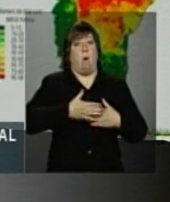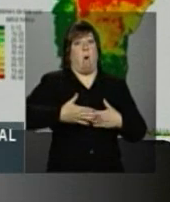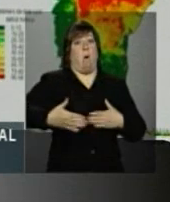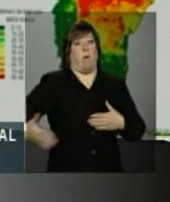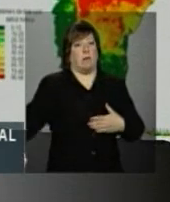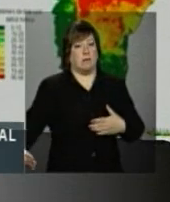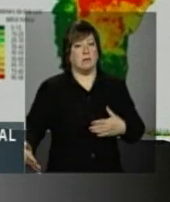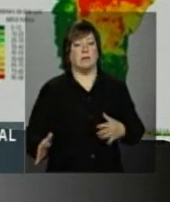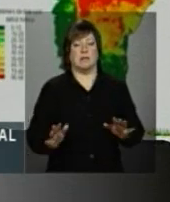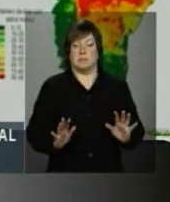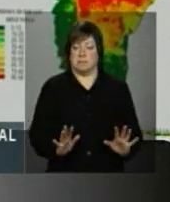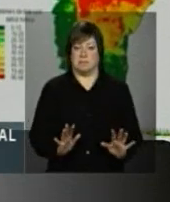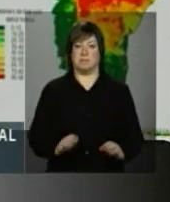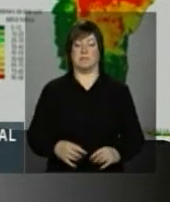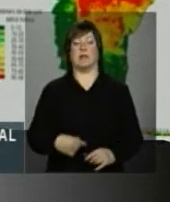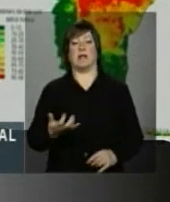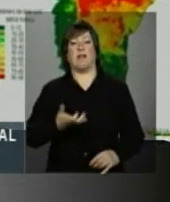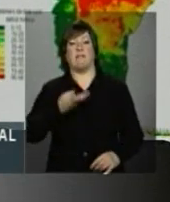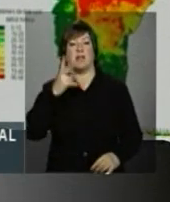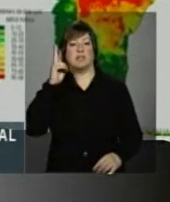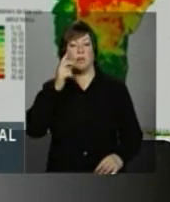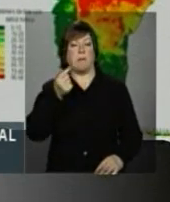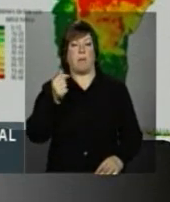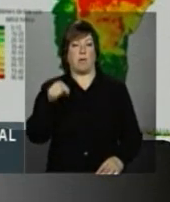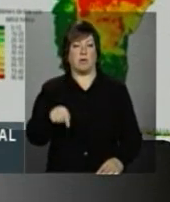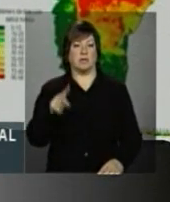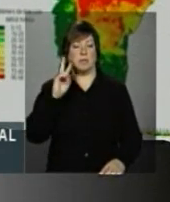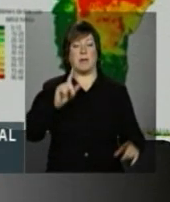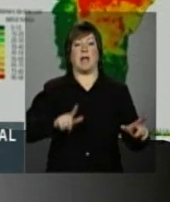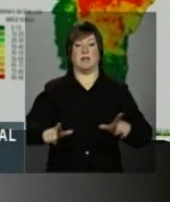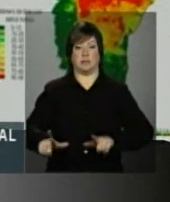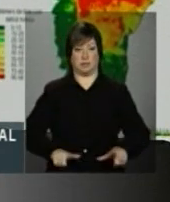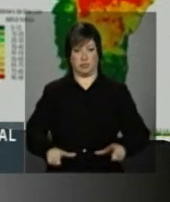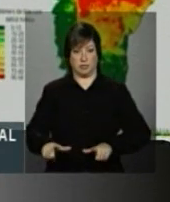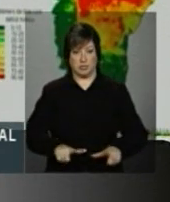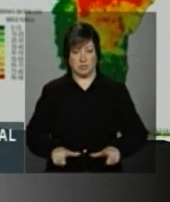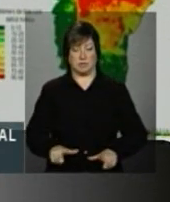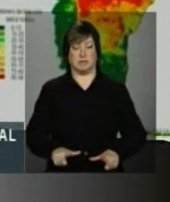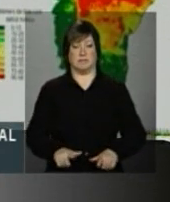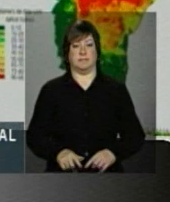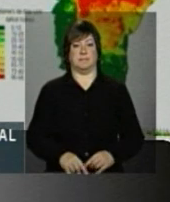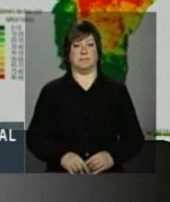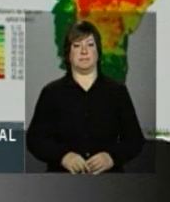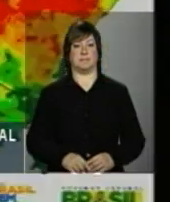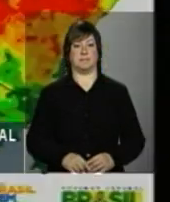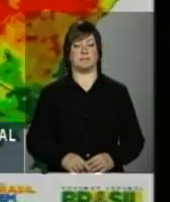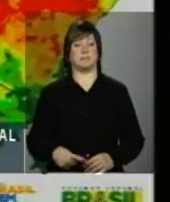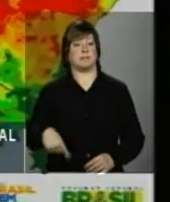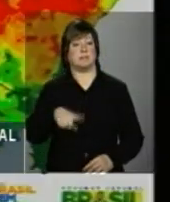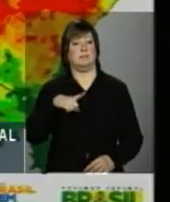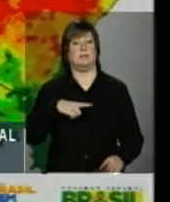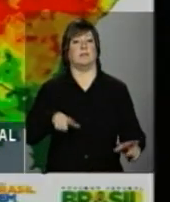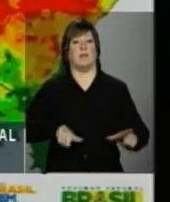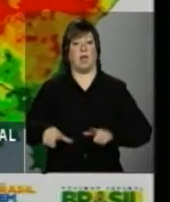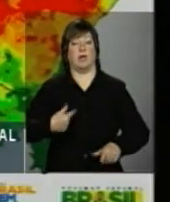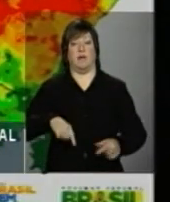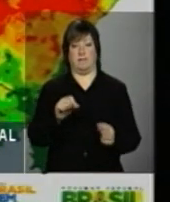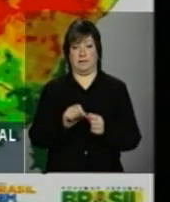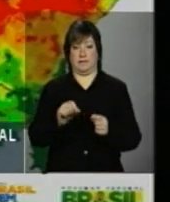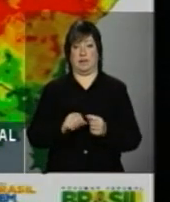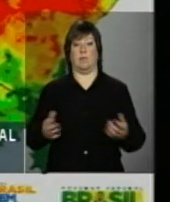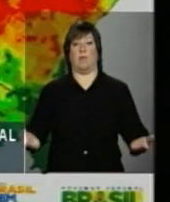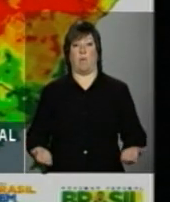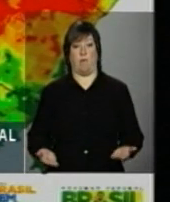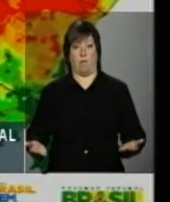imagem nem vou me dedicar muito a ela porque eu queria falar um pouco das ações que são ações eh que nós tomamos agora